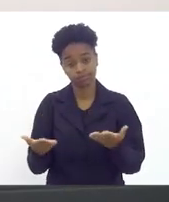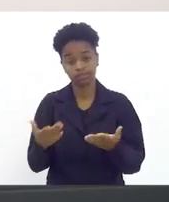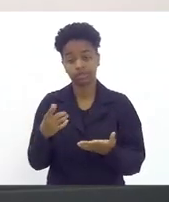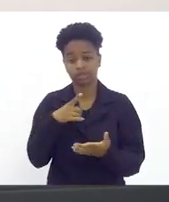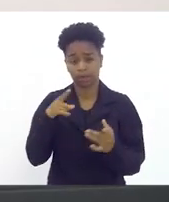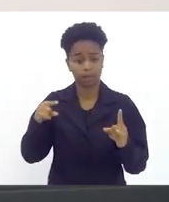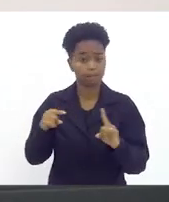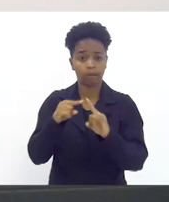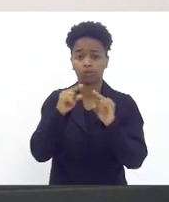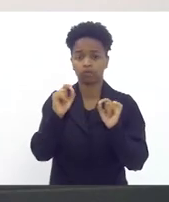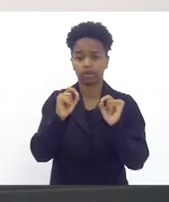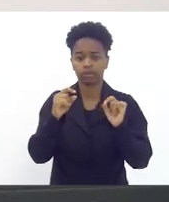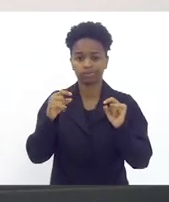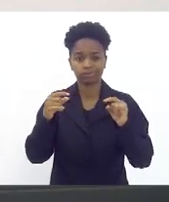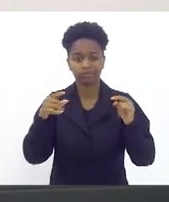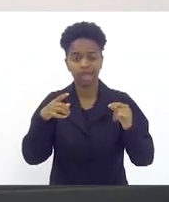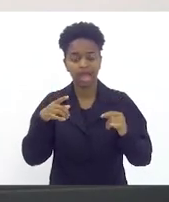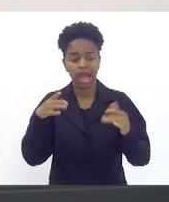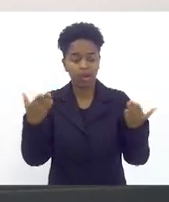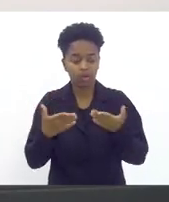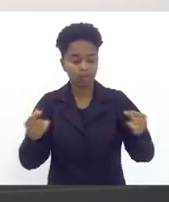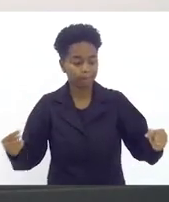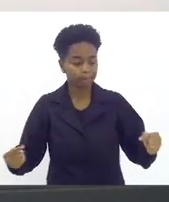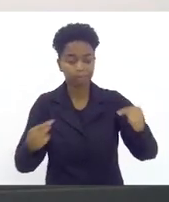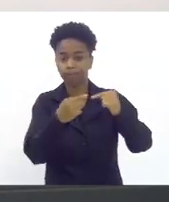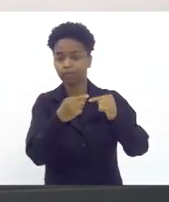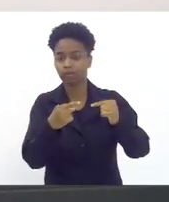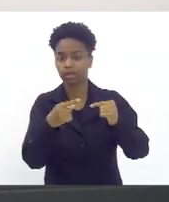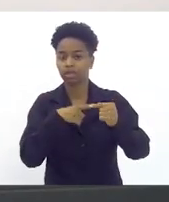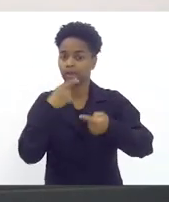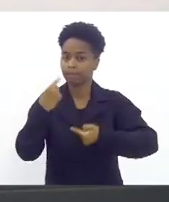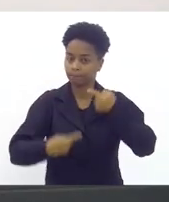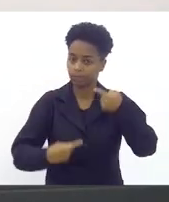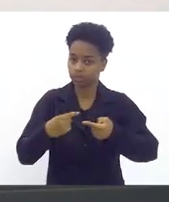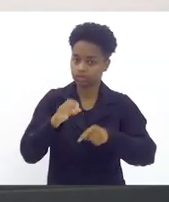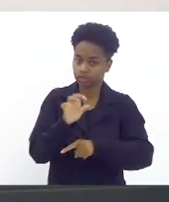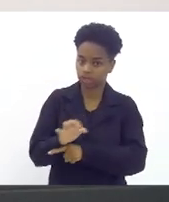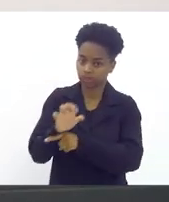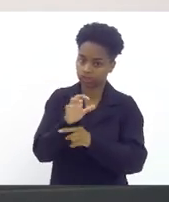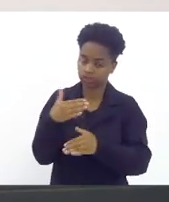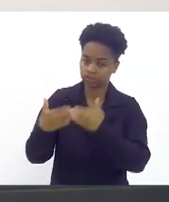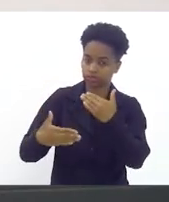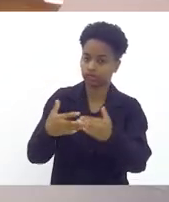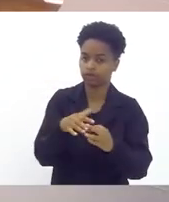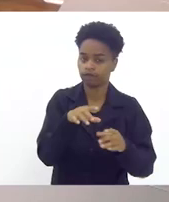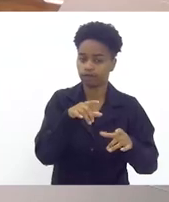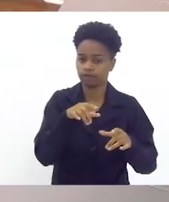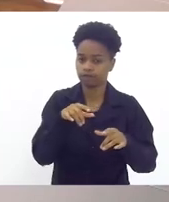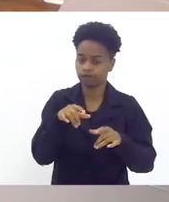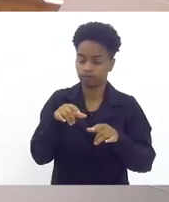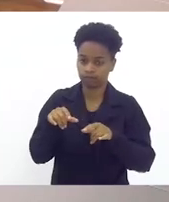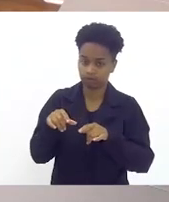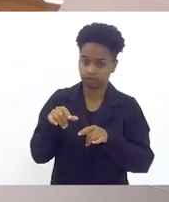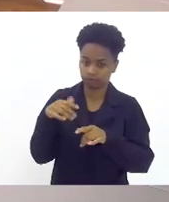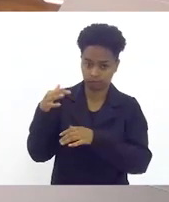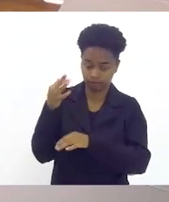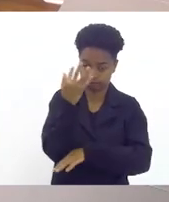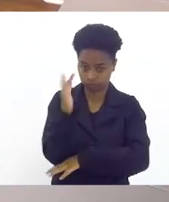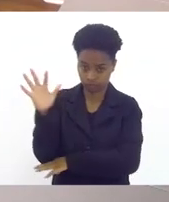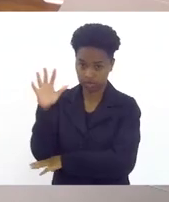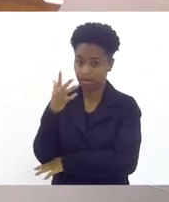existe a interface que a política estadual de desenvolvimento Florestal ela se apropria do